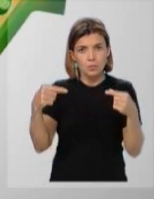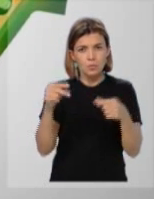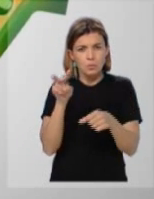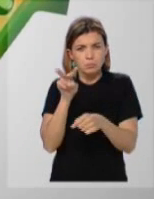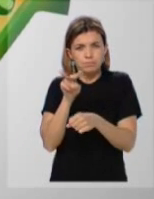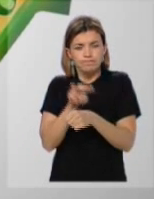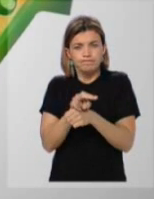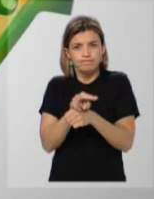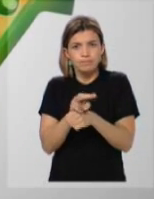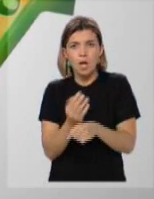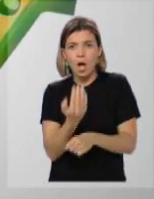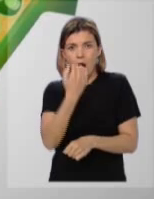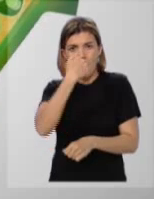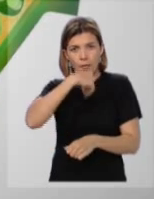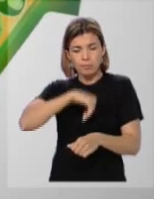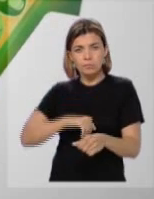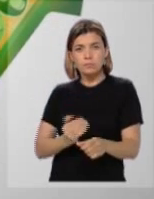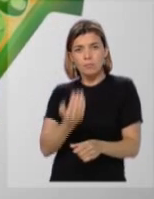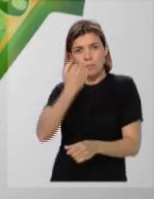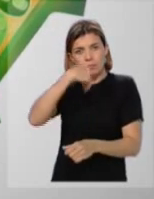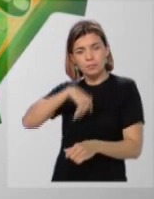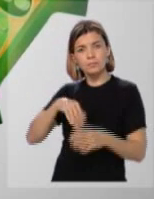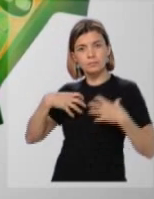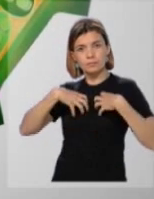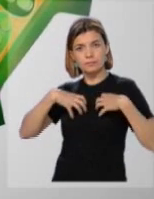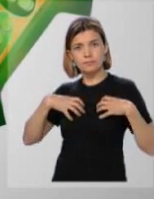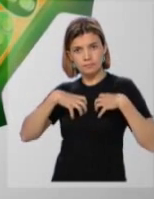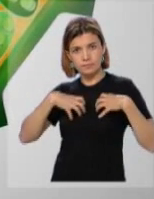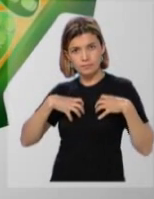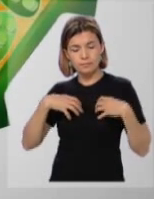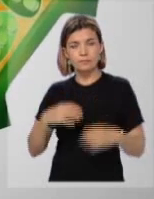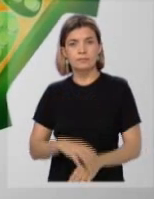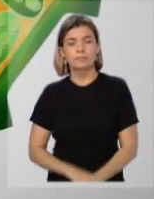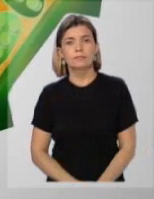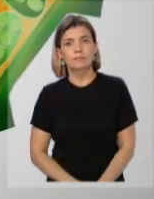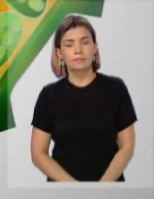um vegetal tão resistente à digestão dos animais que deles se alimentam.